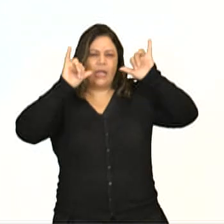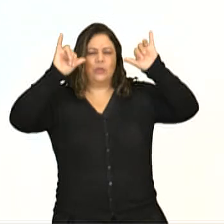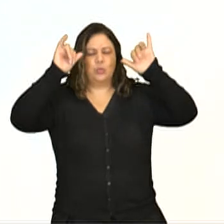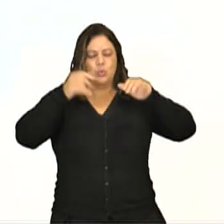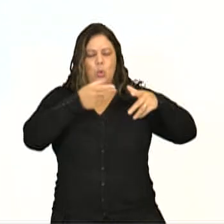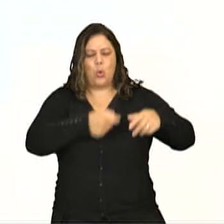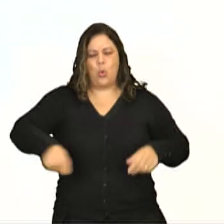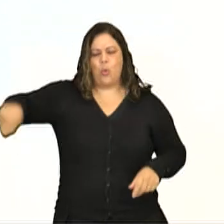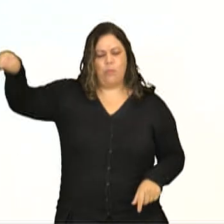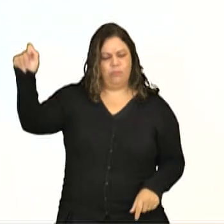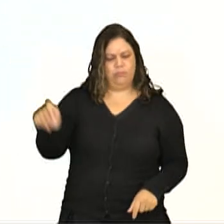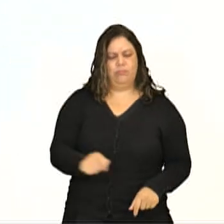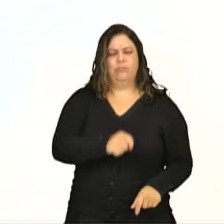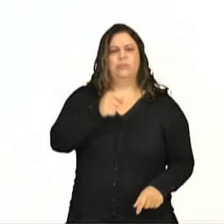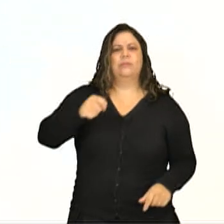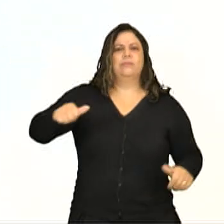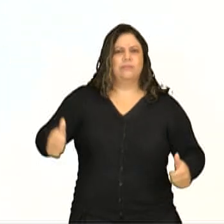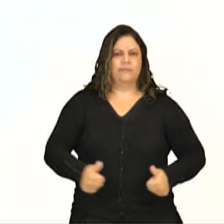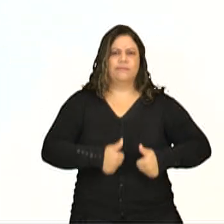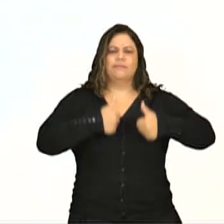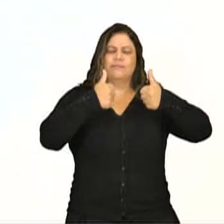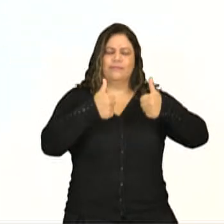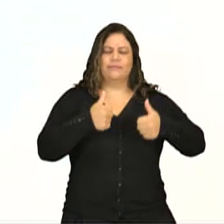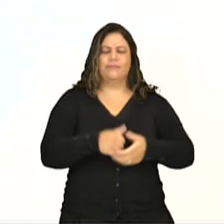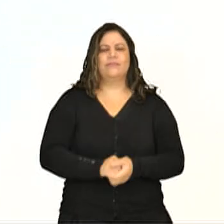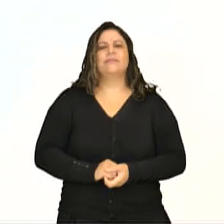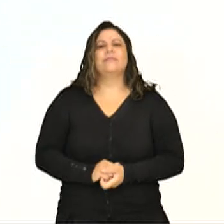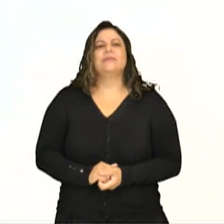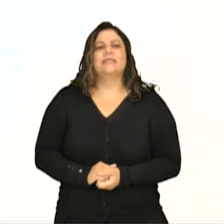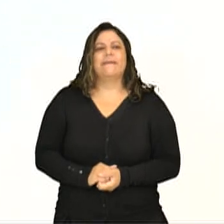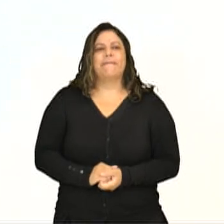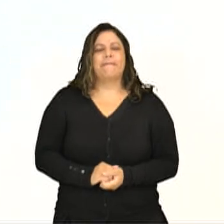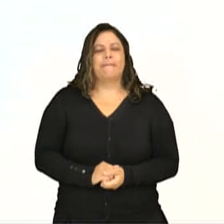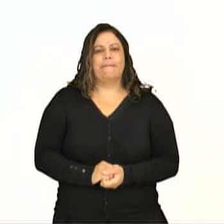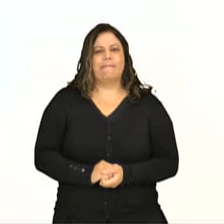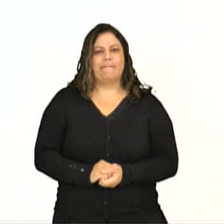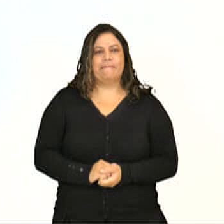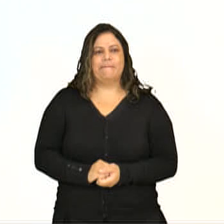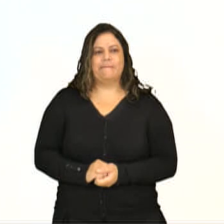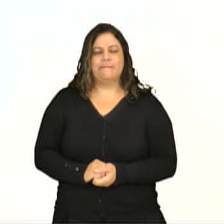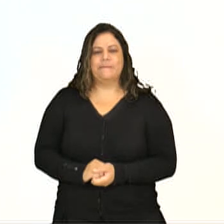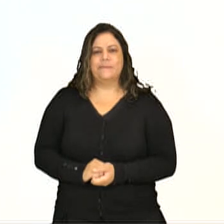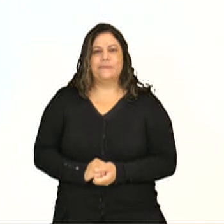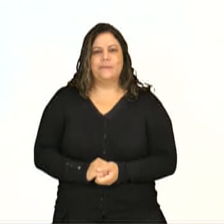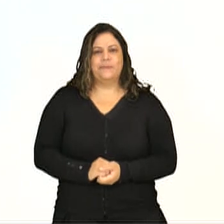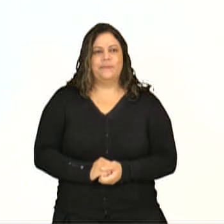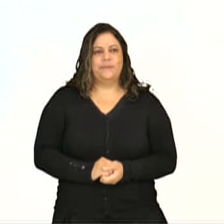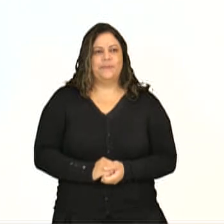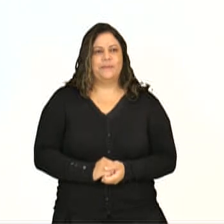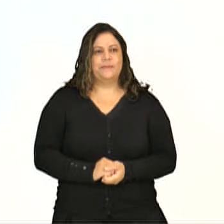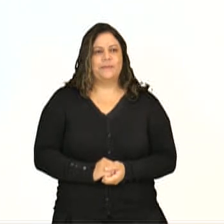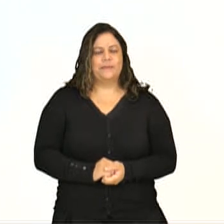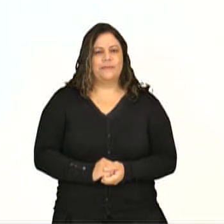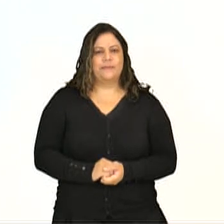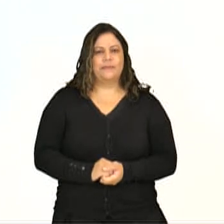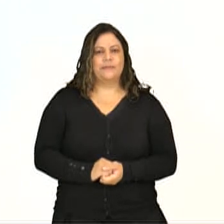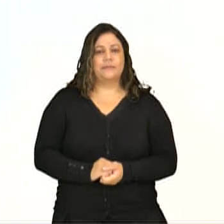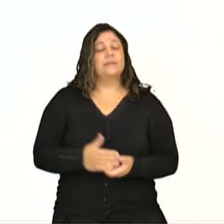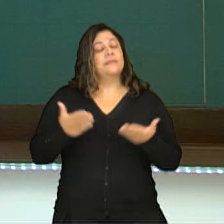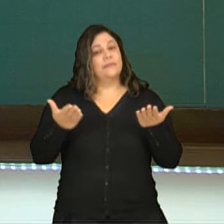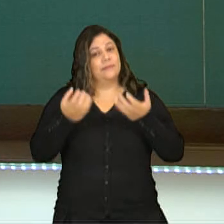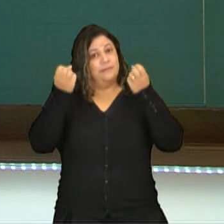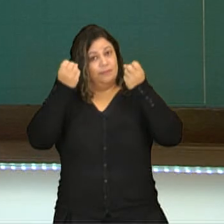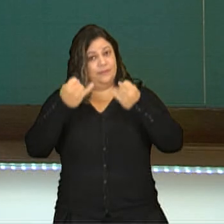muito incisiva desses dançarinos e desses bailarinos. Como nós falamos